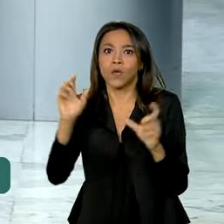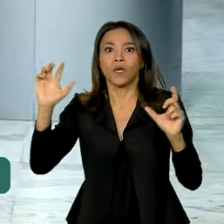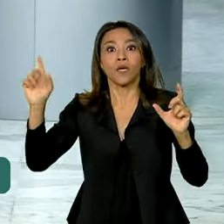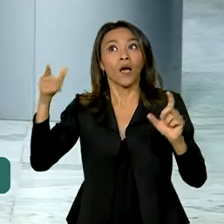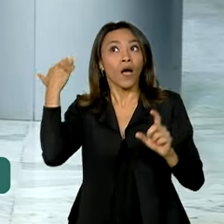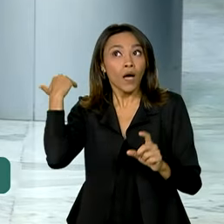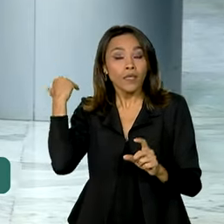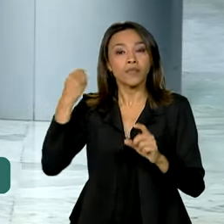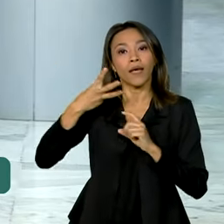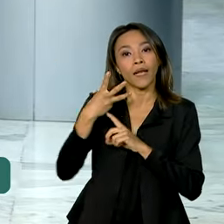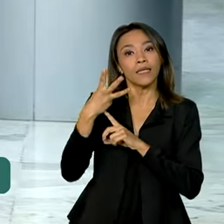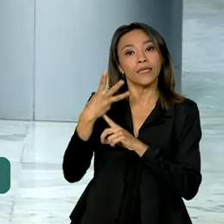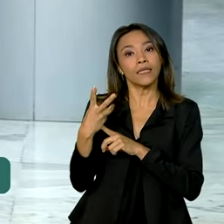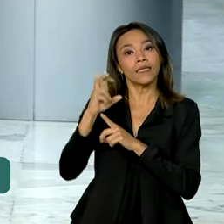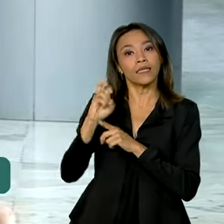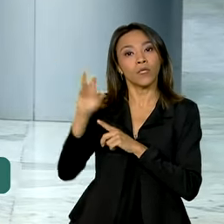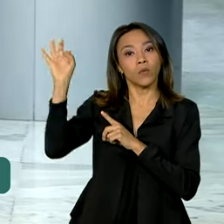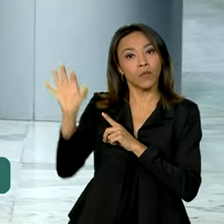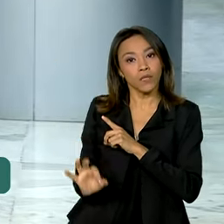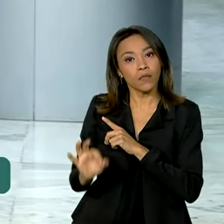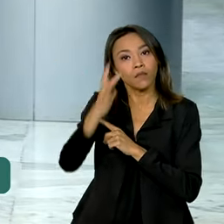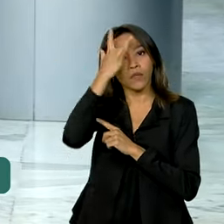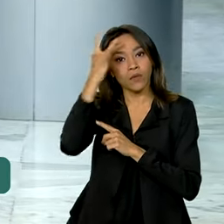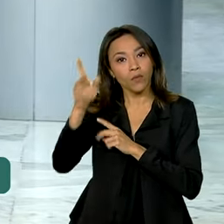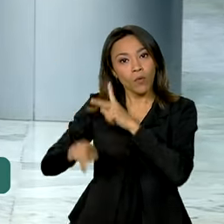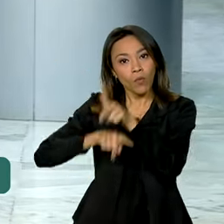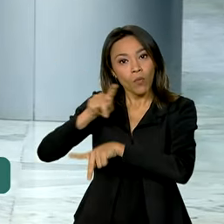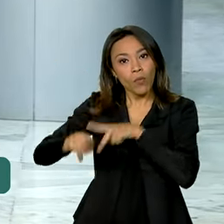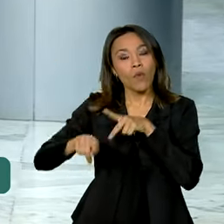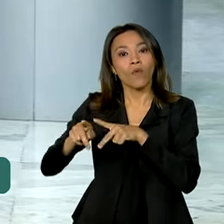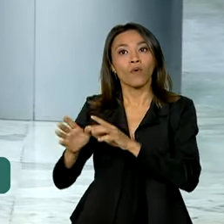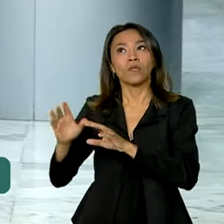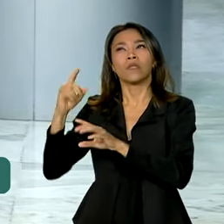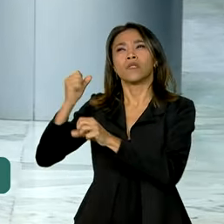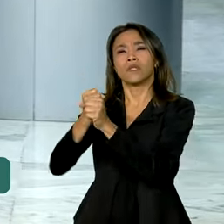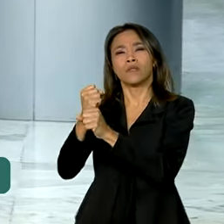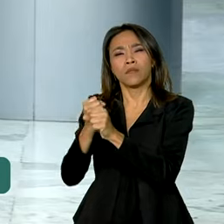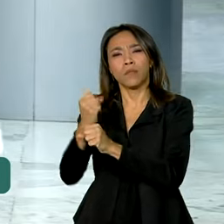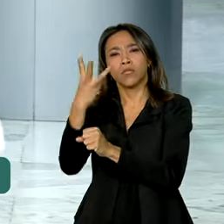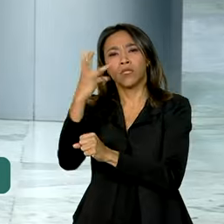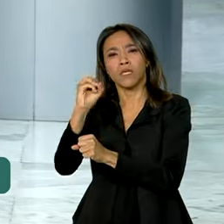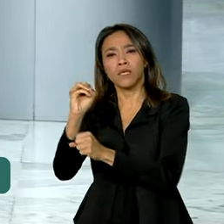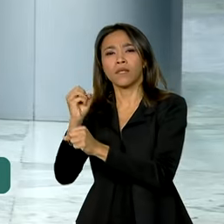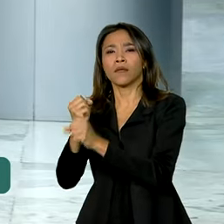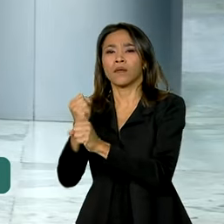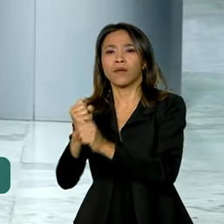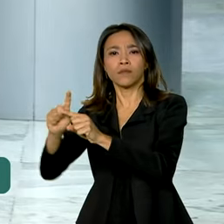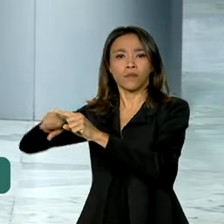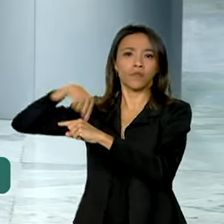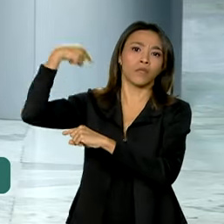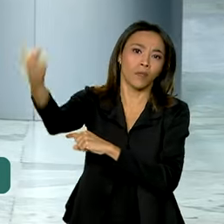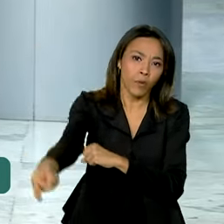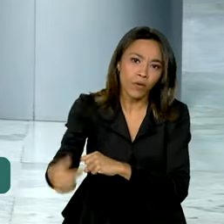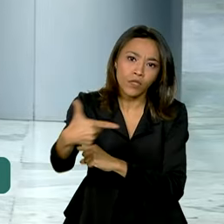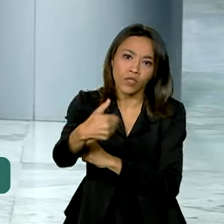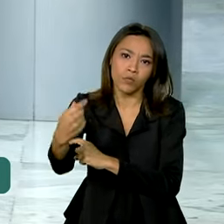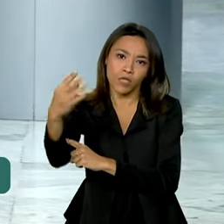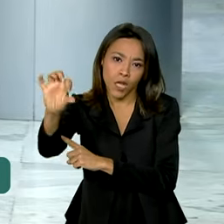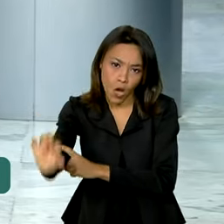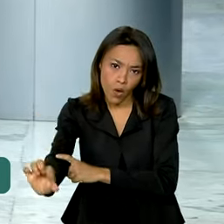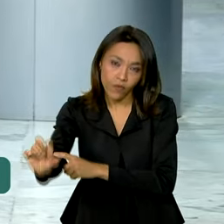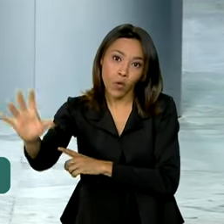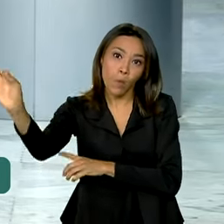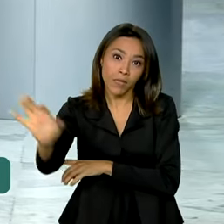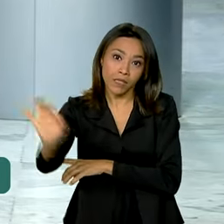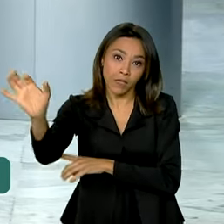quase 35% da população. 30 anos depois, em 2019, o percentual era